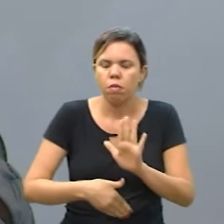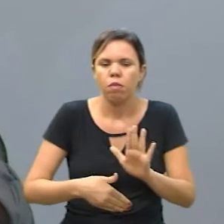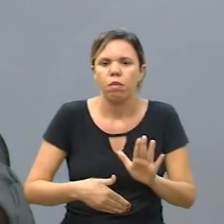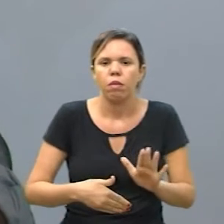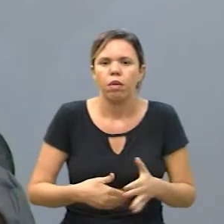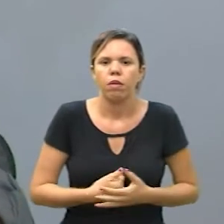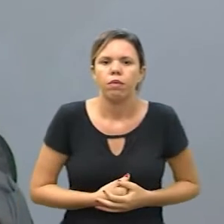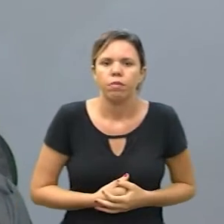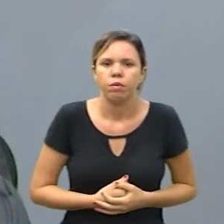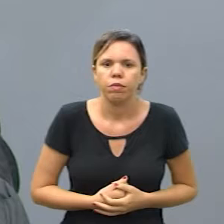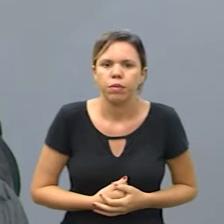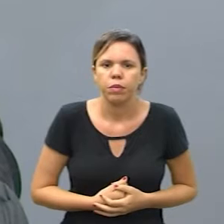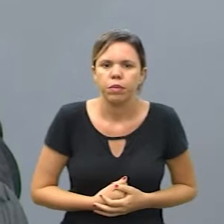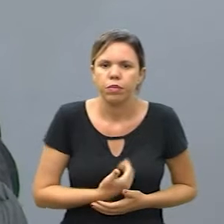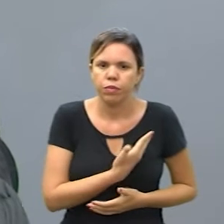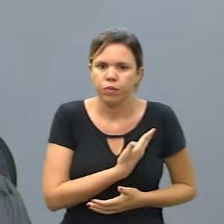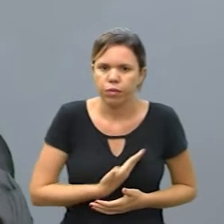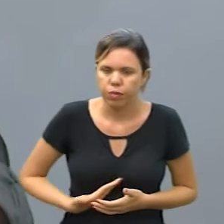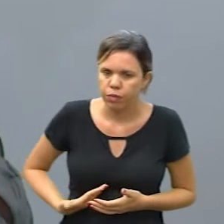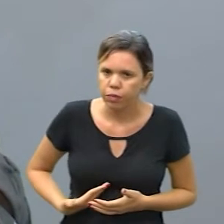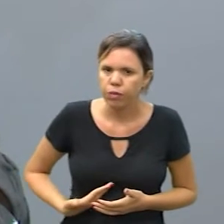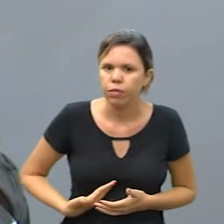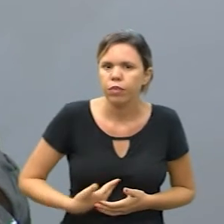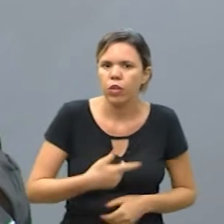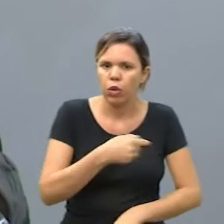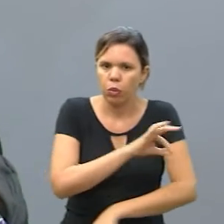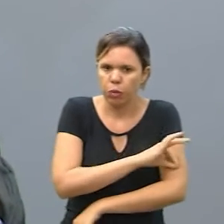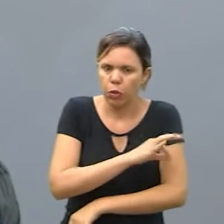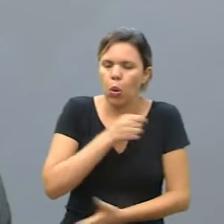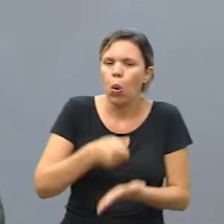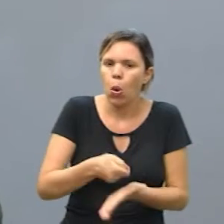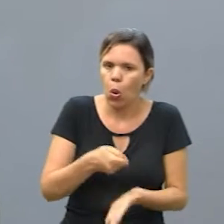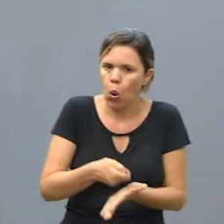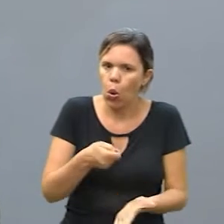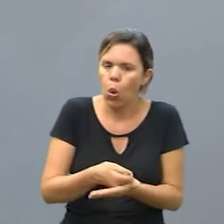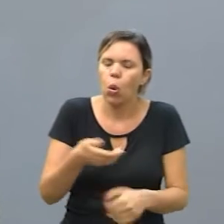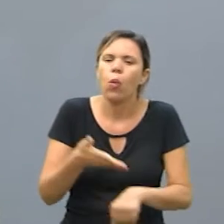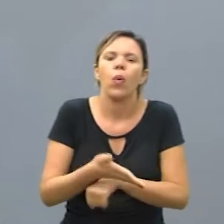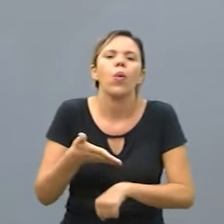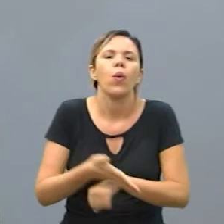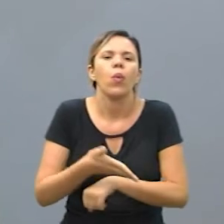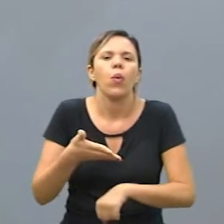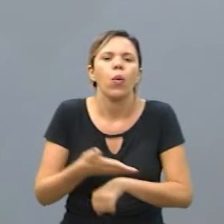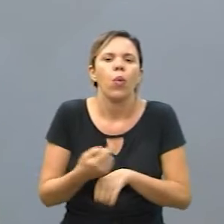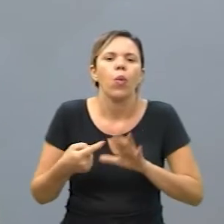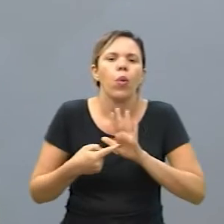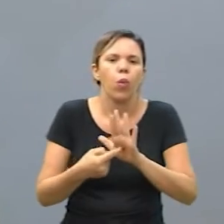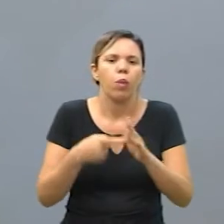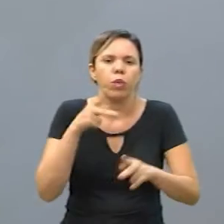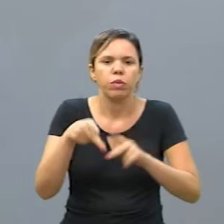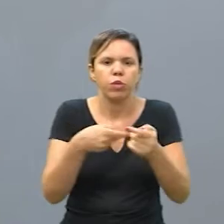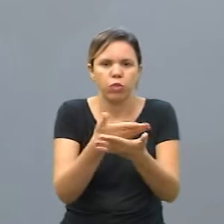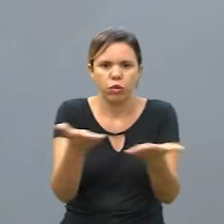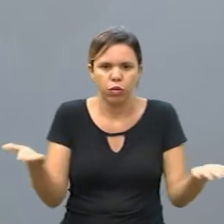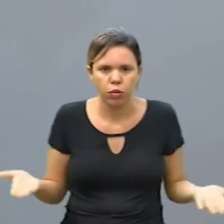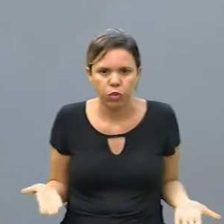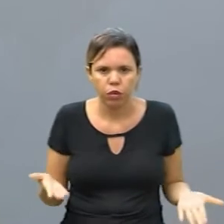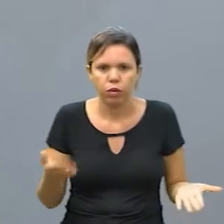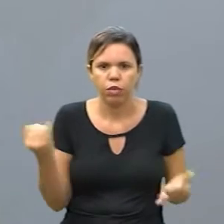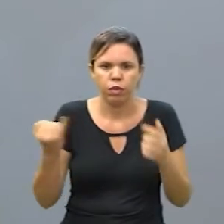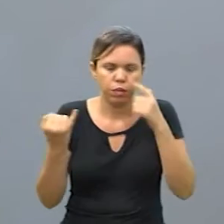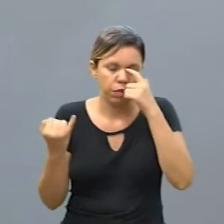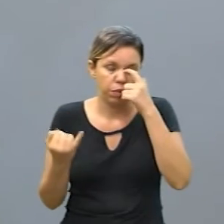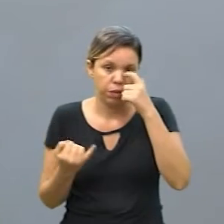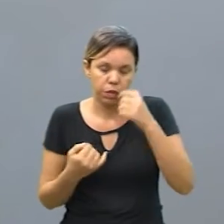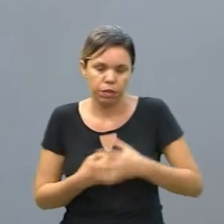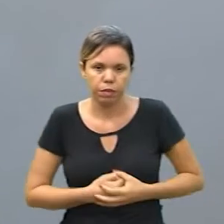mostrando que o poder público tem essa obrigação de estar participando e mostrando para a população que